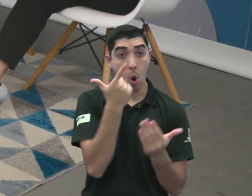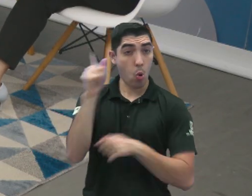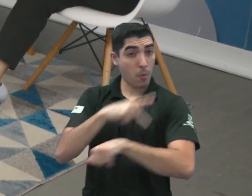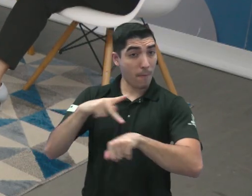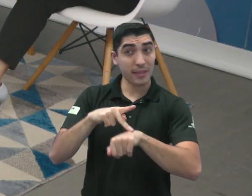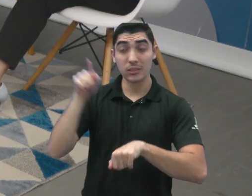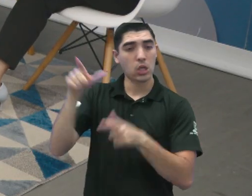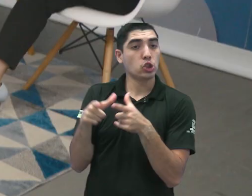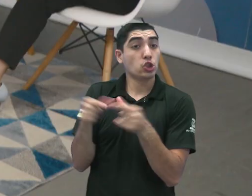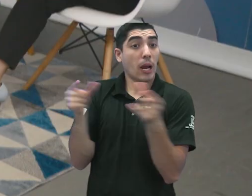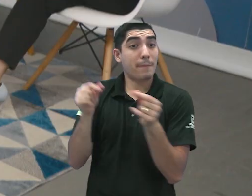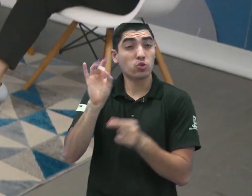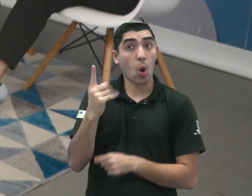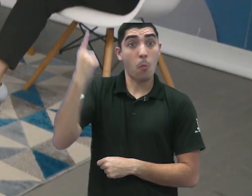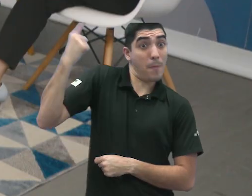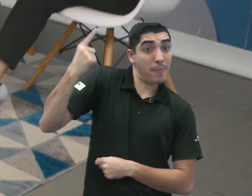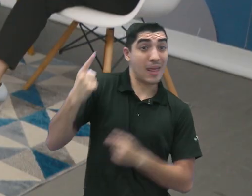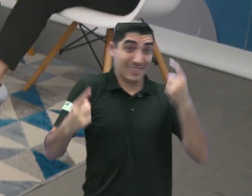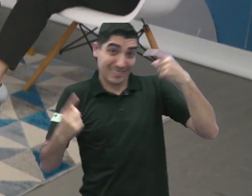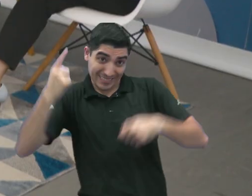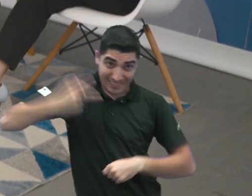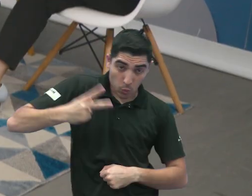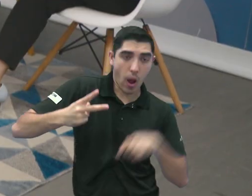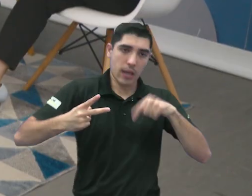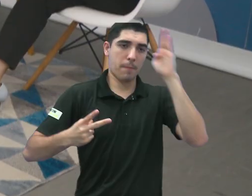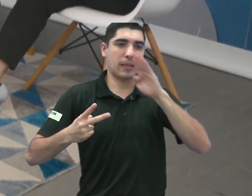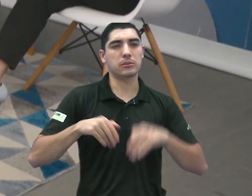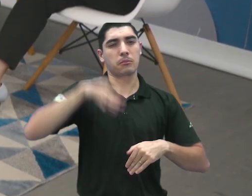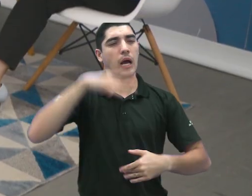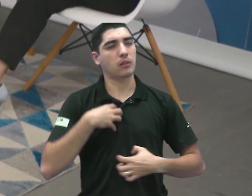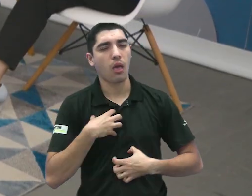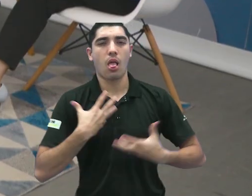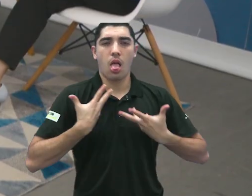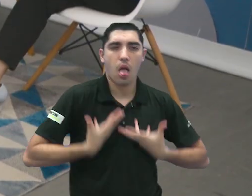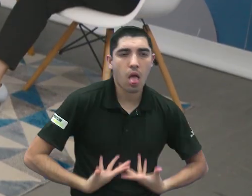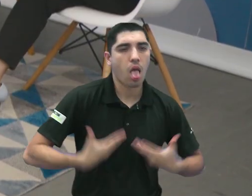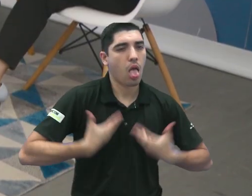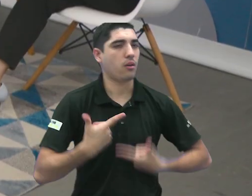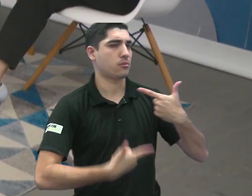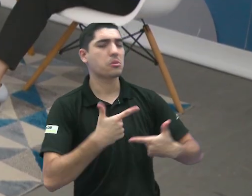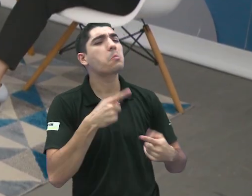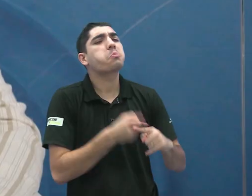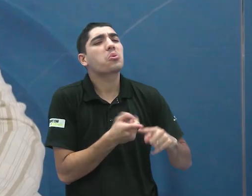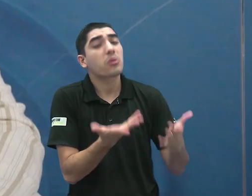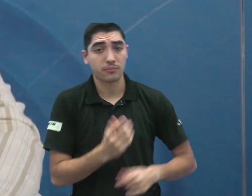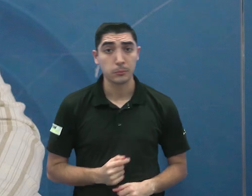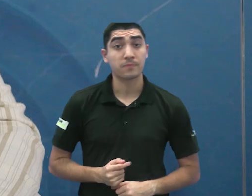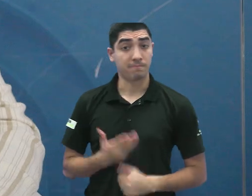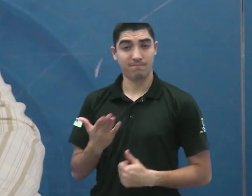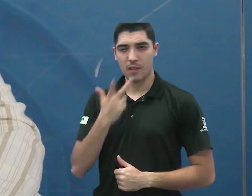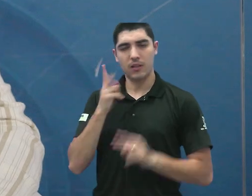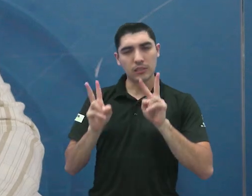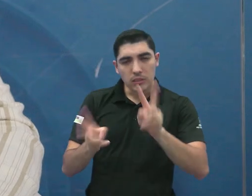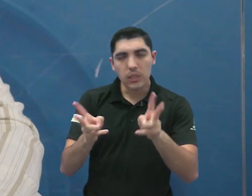burnout. O que diz sobre essa nossa cultura no trabalho? Tá. Bom, a gente vem falando aí muito sobre a globalização,